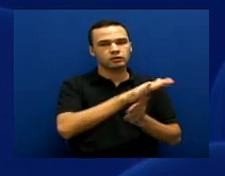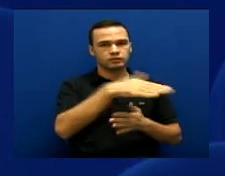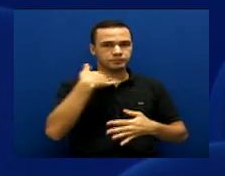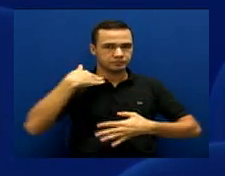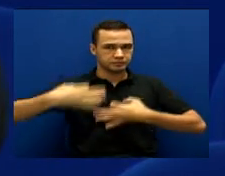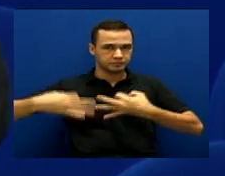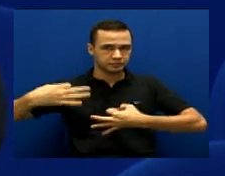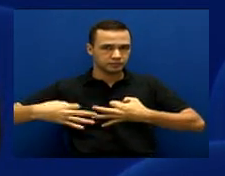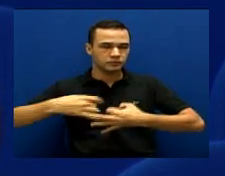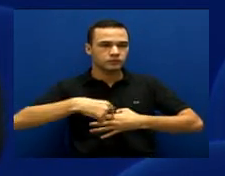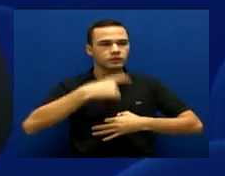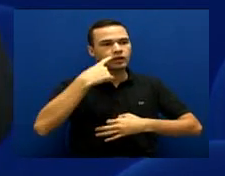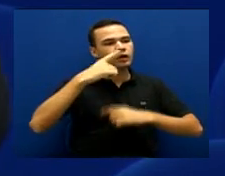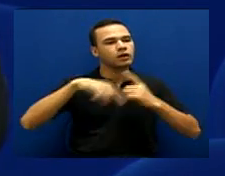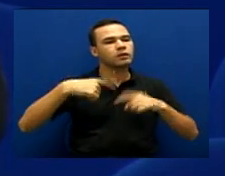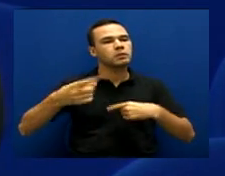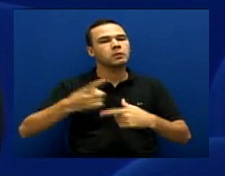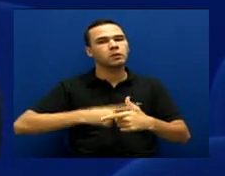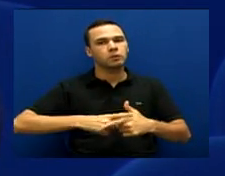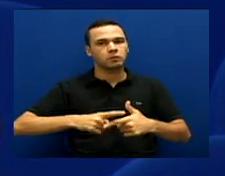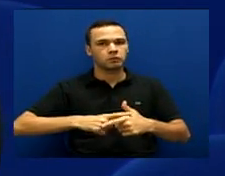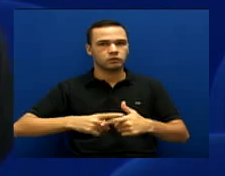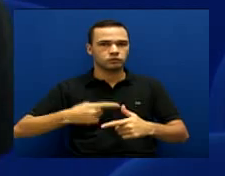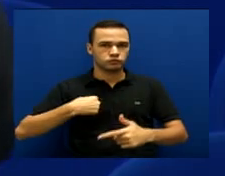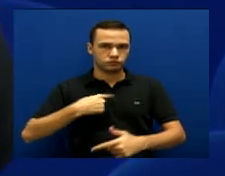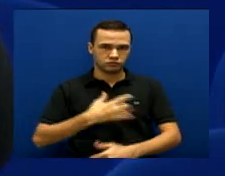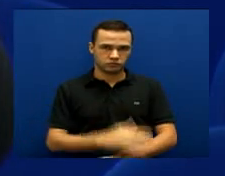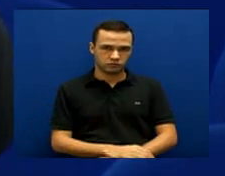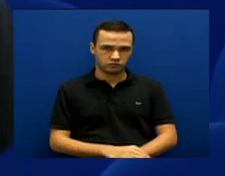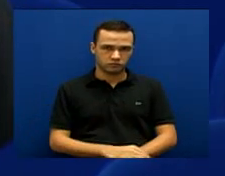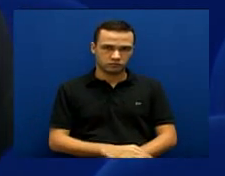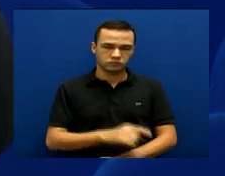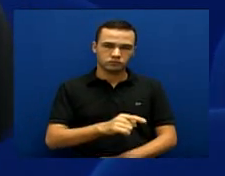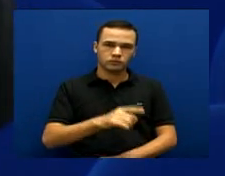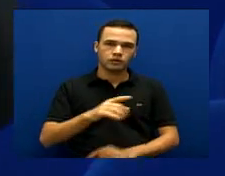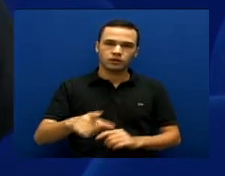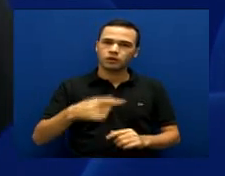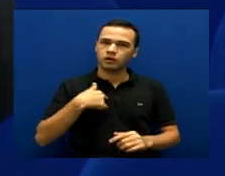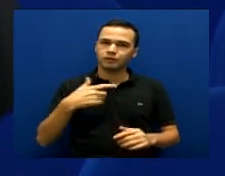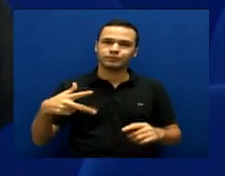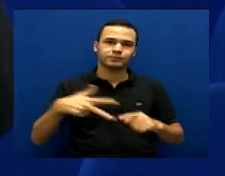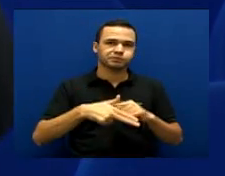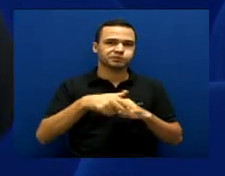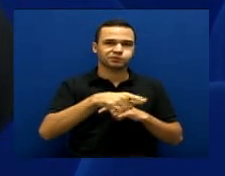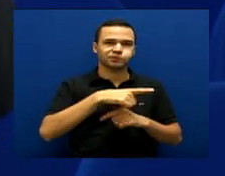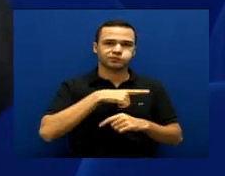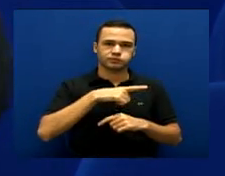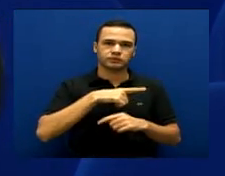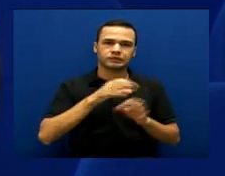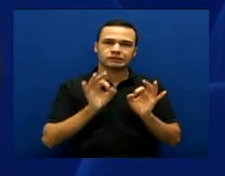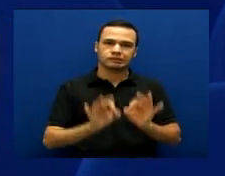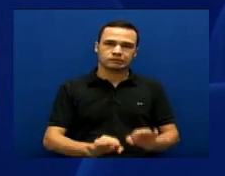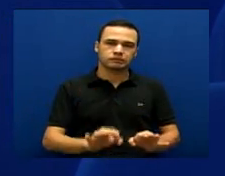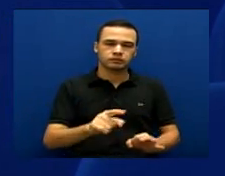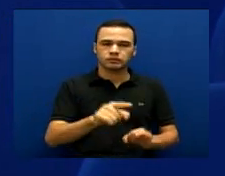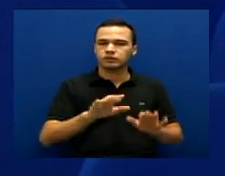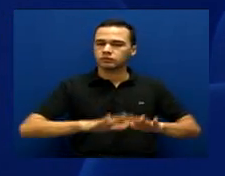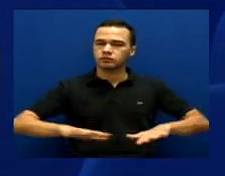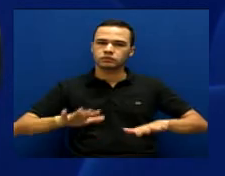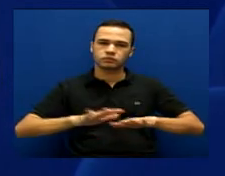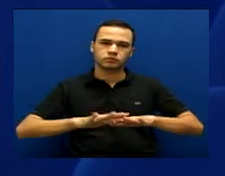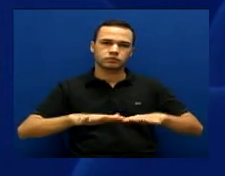entenda as consequências do que eu estou falando ato nulo de pleno direito com todas as